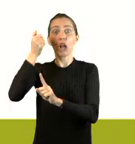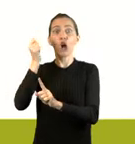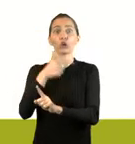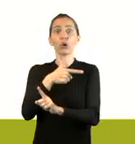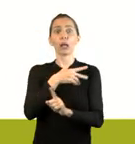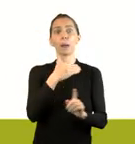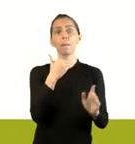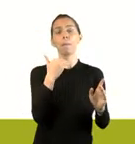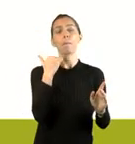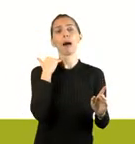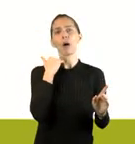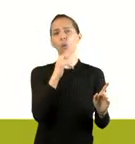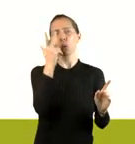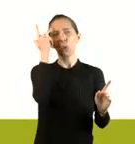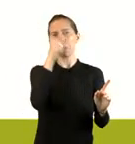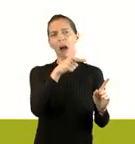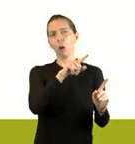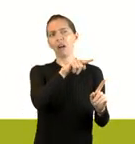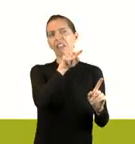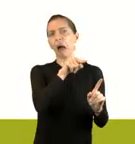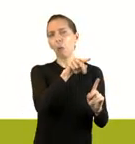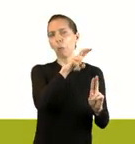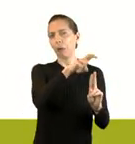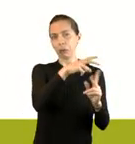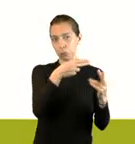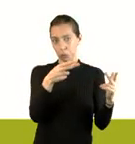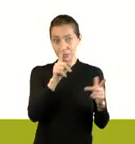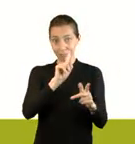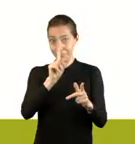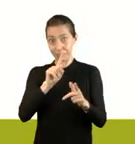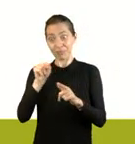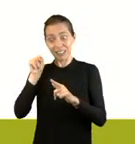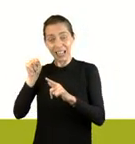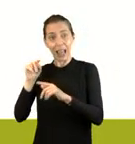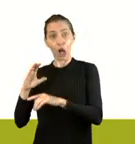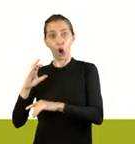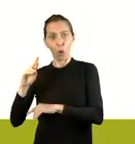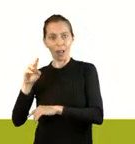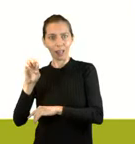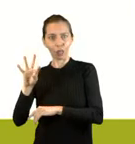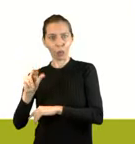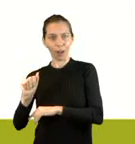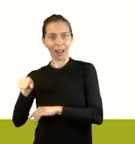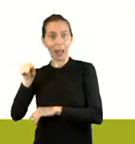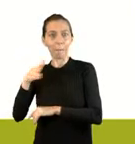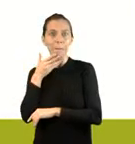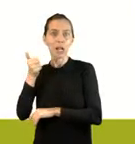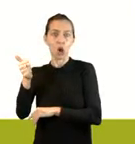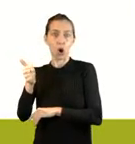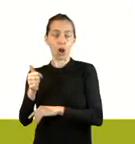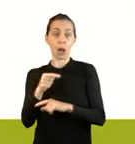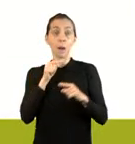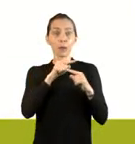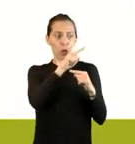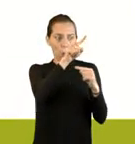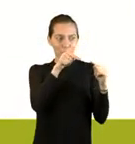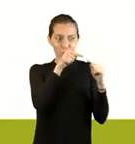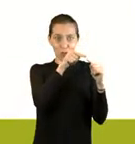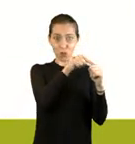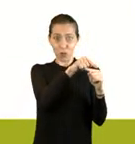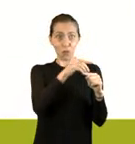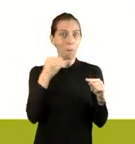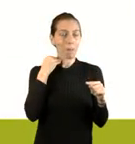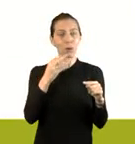Então, não fique guardando dinheiro em banco. Por quê? O negócio do banco não é investimento. Vou falar uma coisa para você.